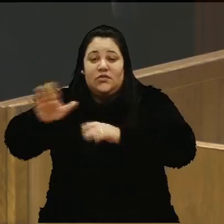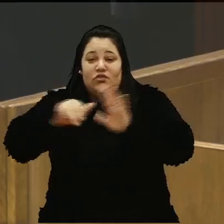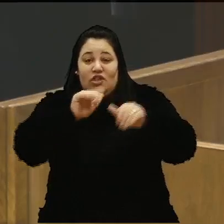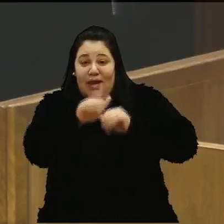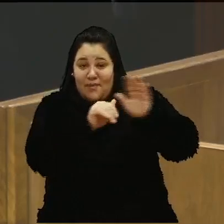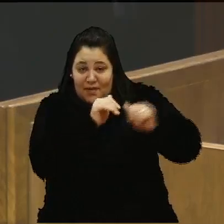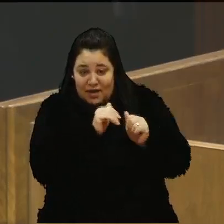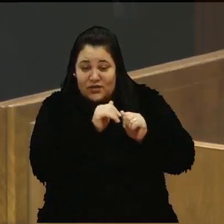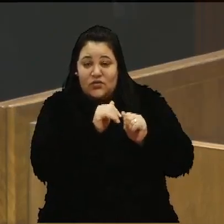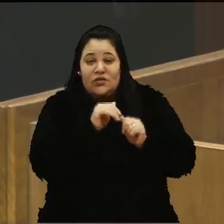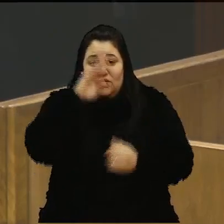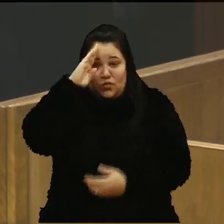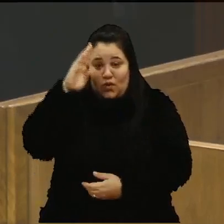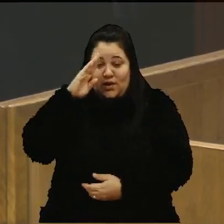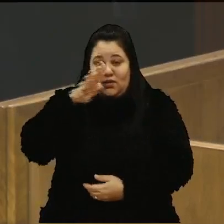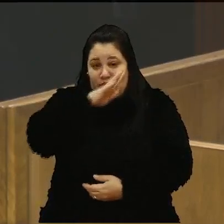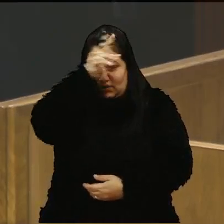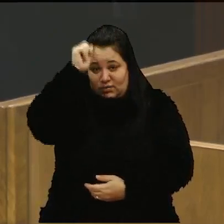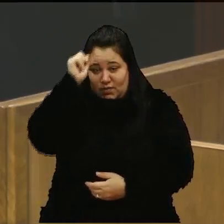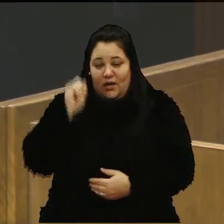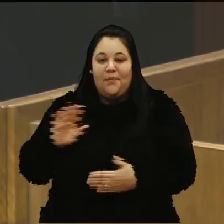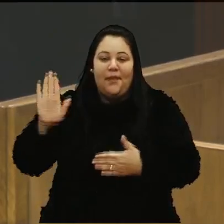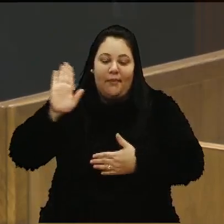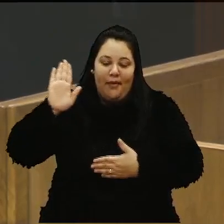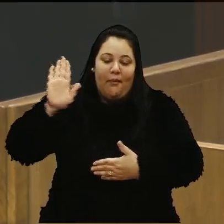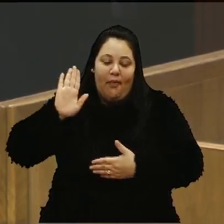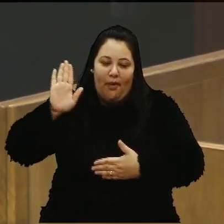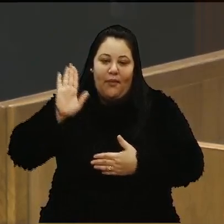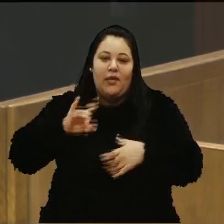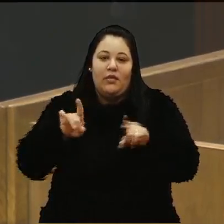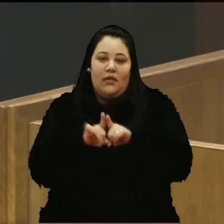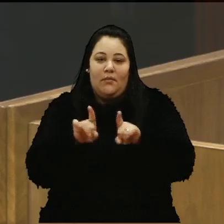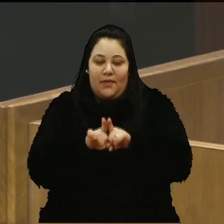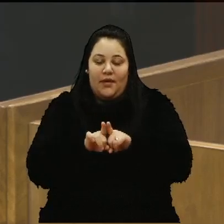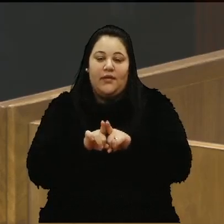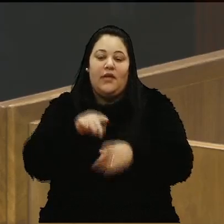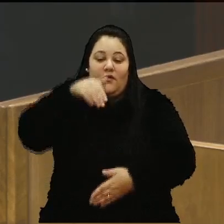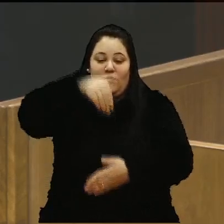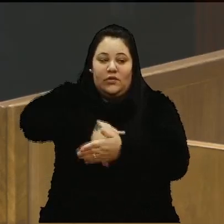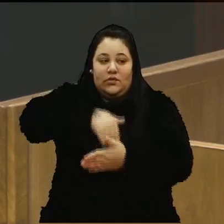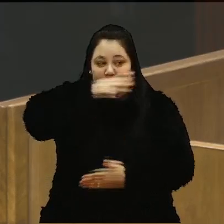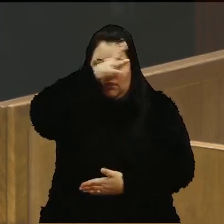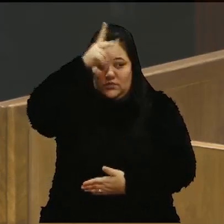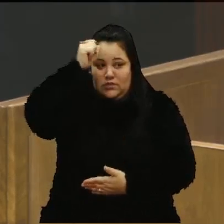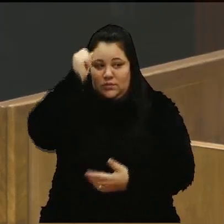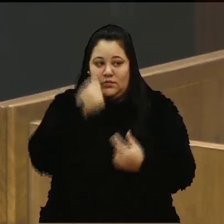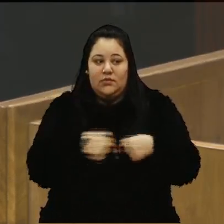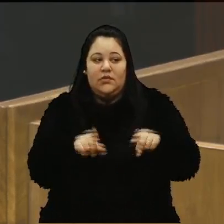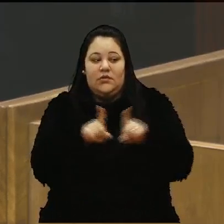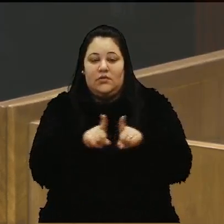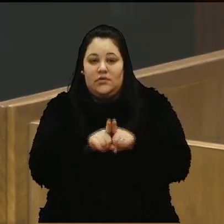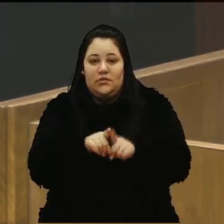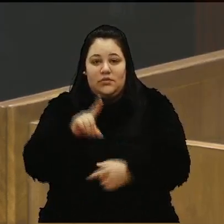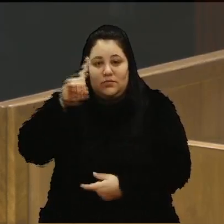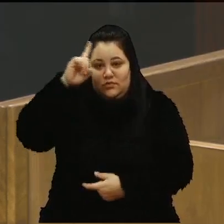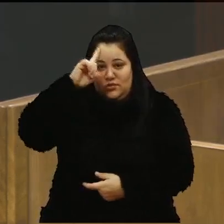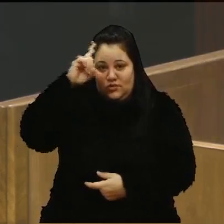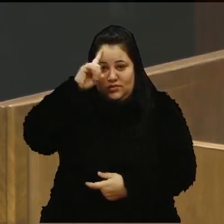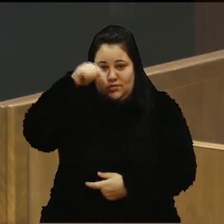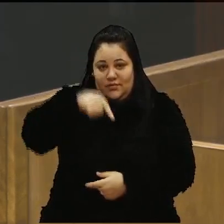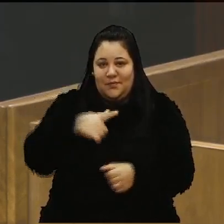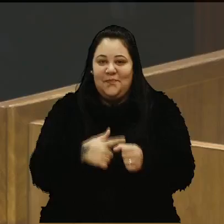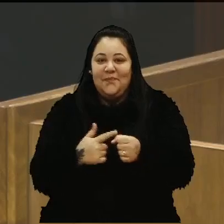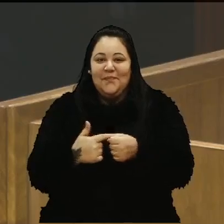guardas municipais, tanto prometido na eleição municipal, e que a gente vê dia a dia na nossa cidade